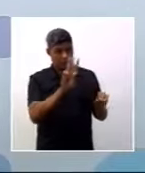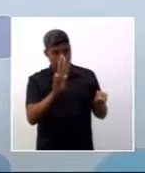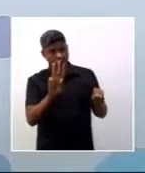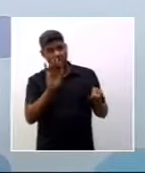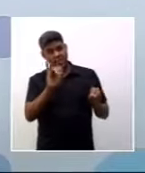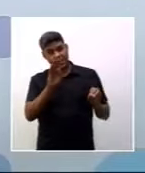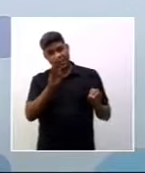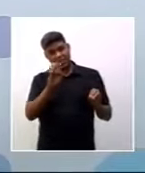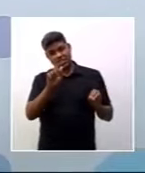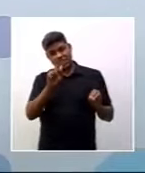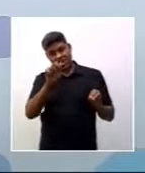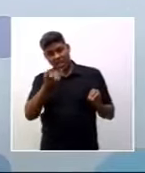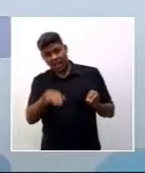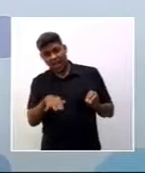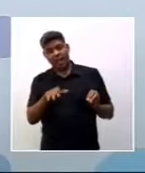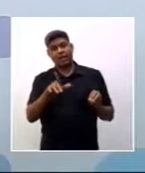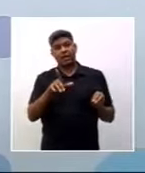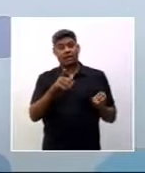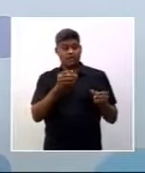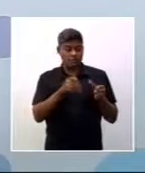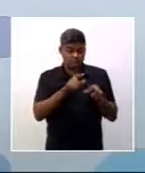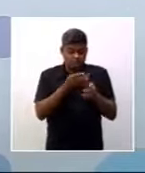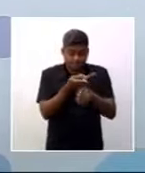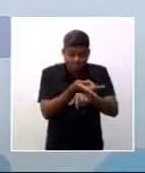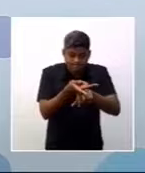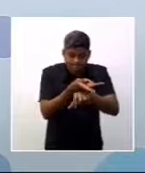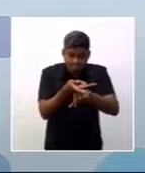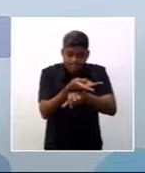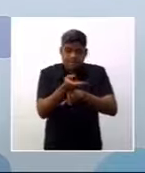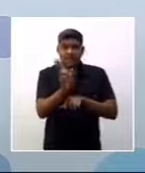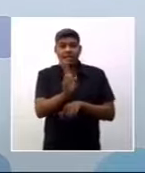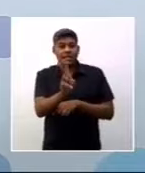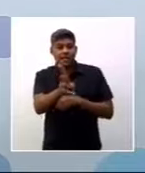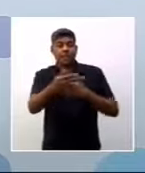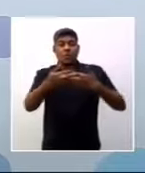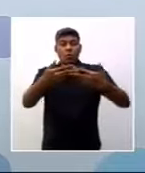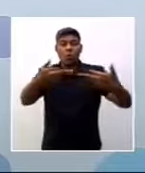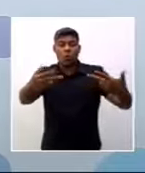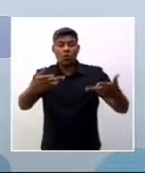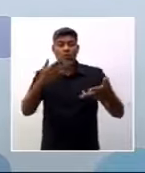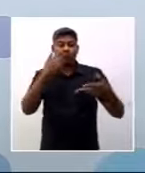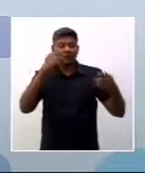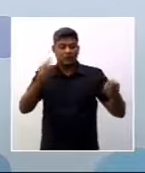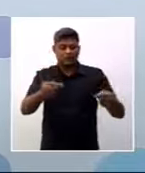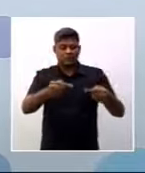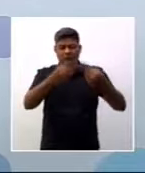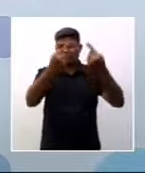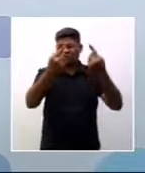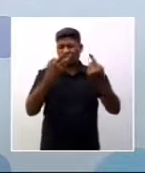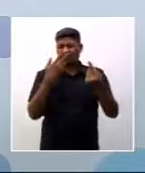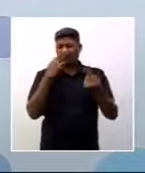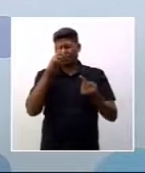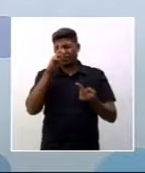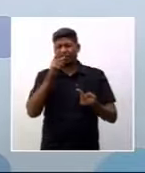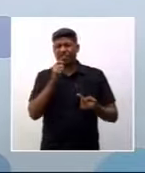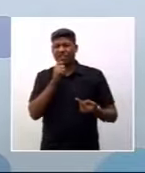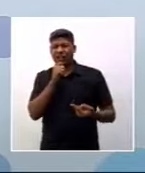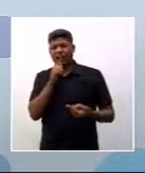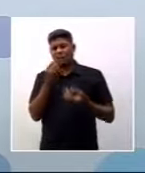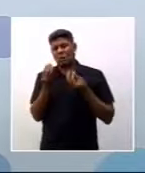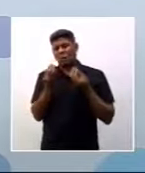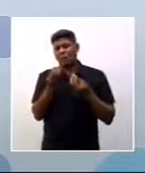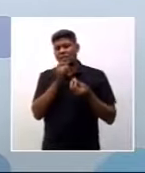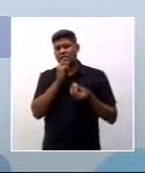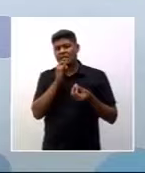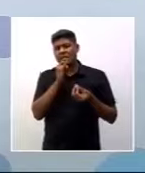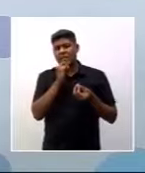isso lá e tem a fonte da onde ele tirou e normalmente fake news sempre tem alguma coisinha ali que não tá batendo até meio estranha que